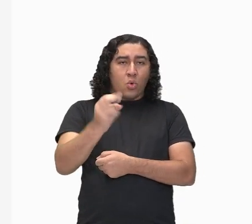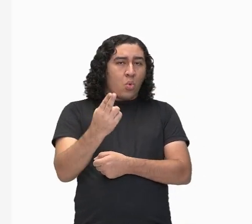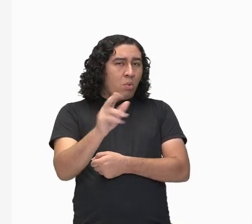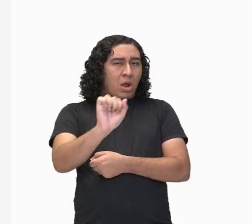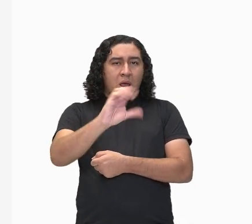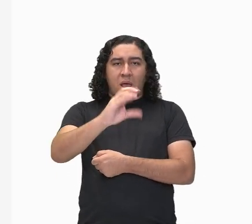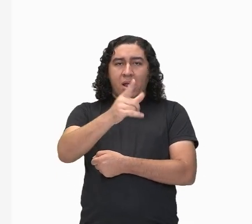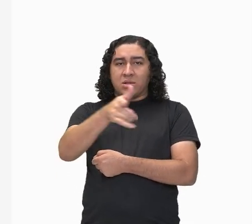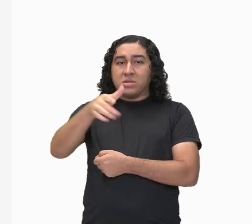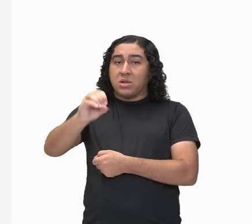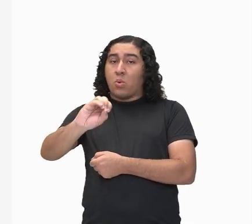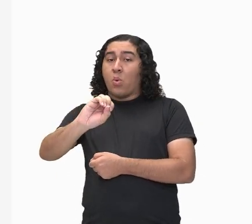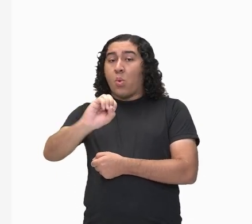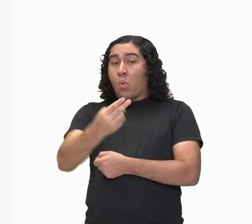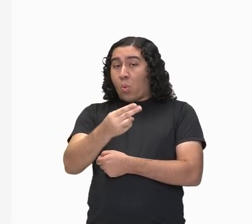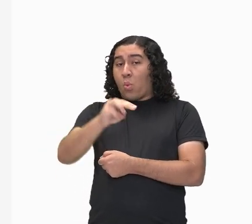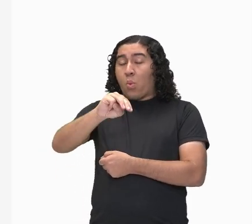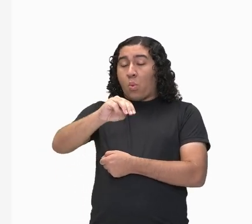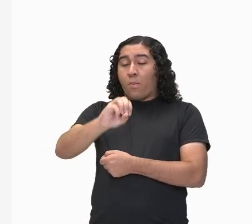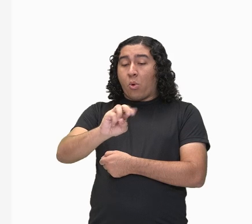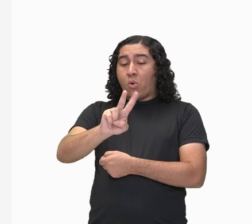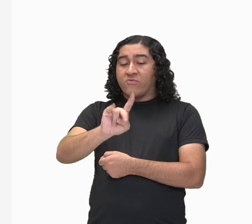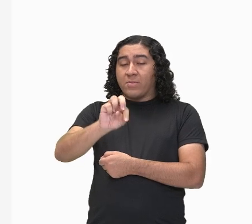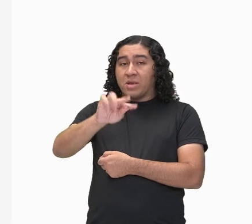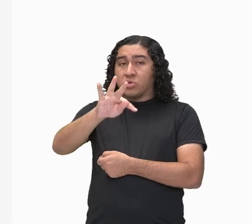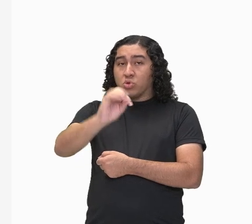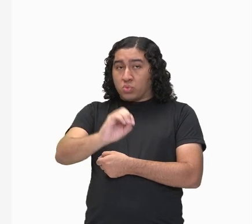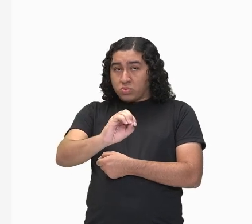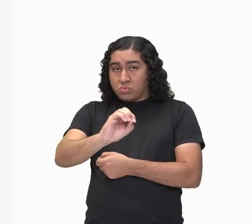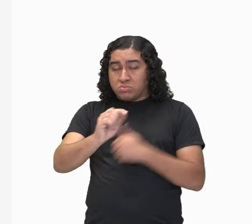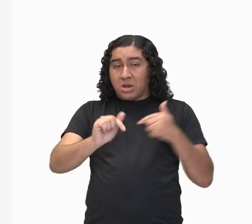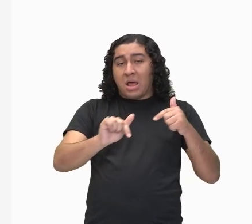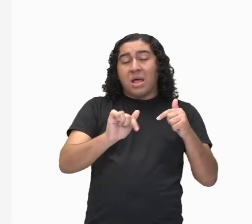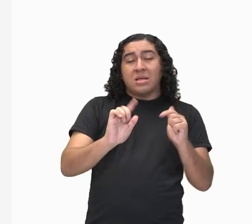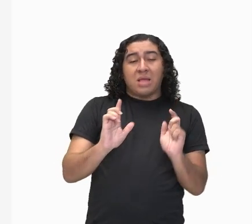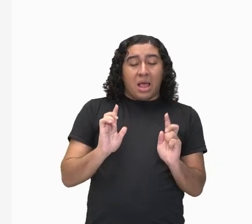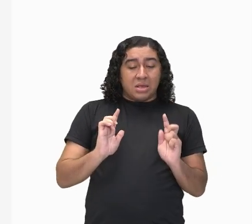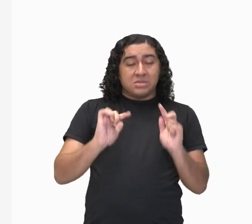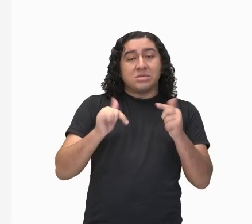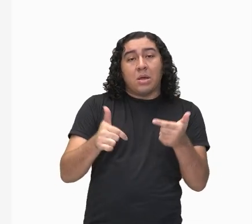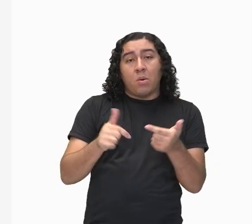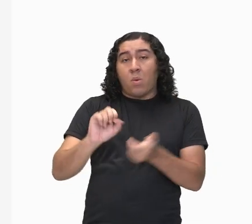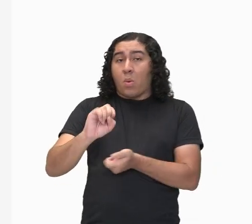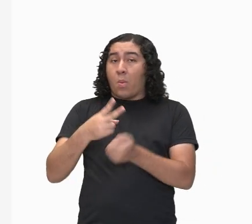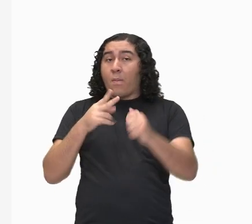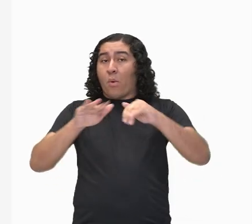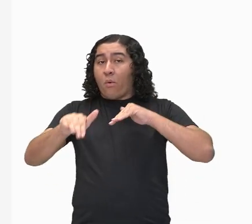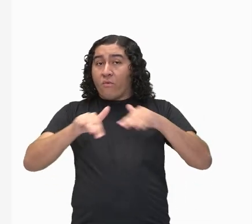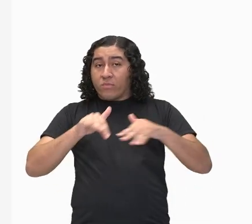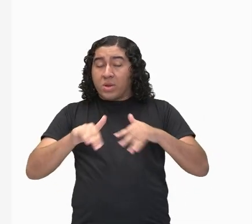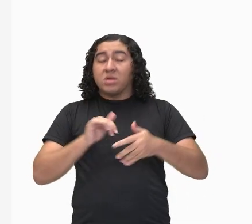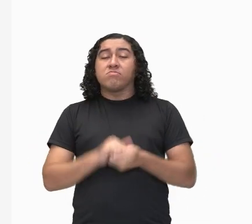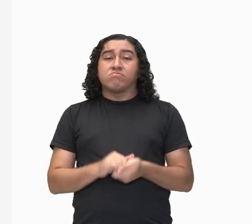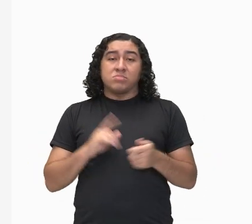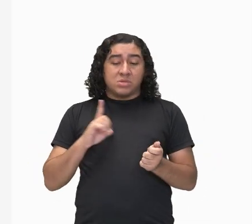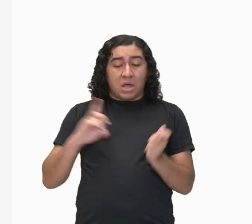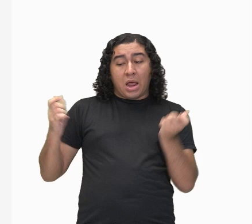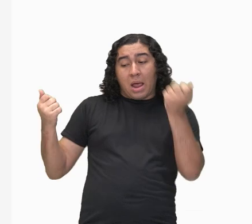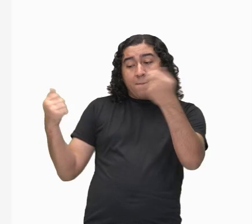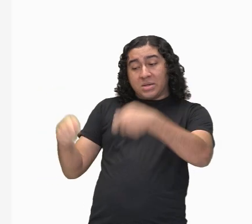Então, a energia está relacionada com essa capacidade que o corpo tem de produzir esse movimento, essa